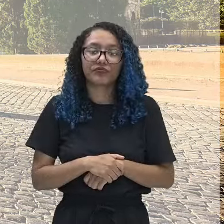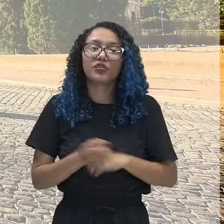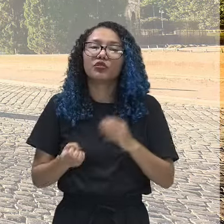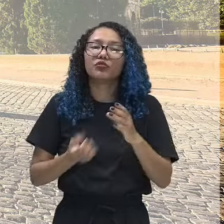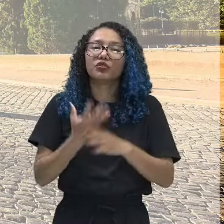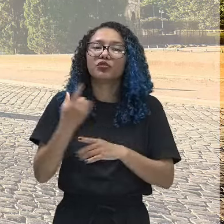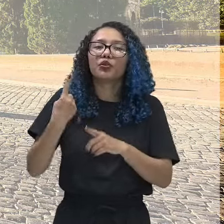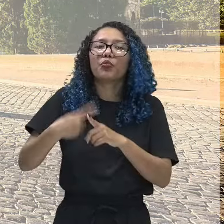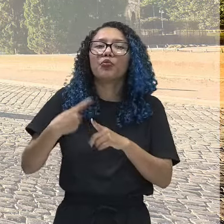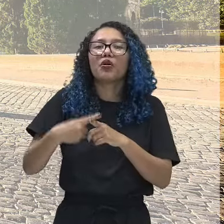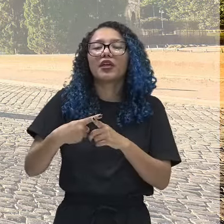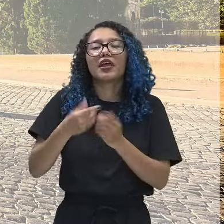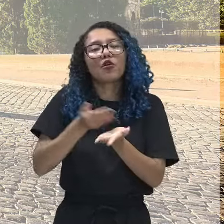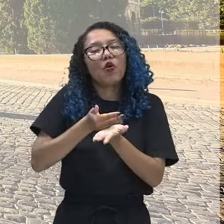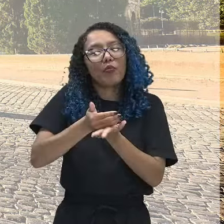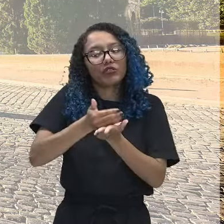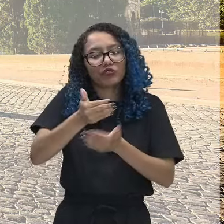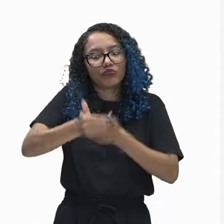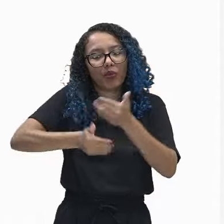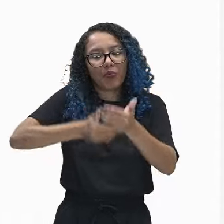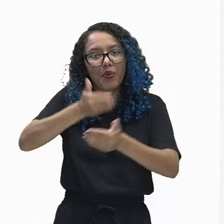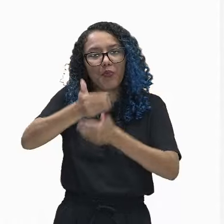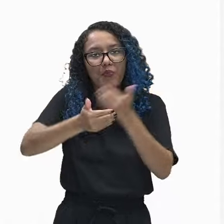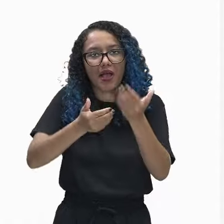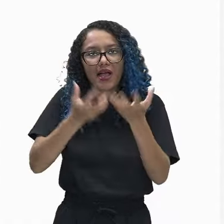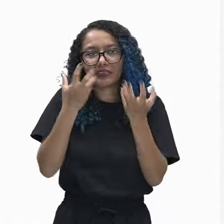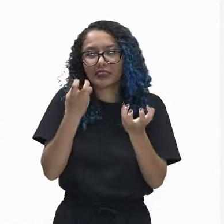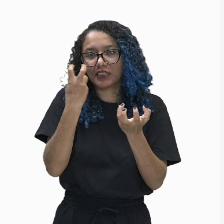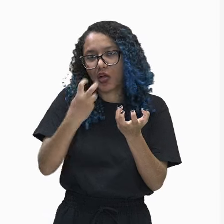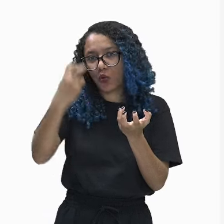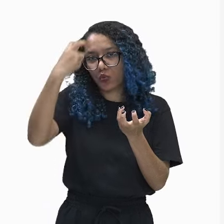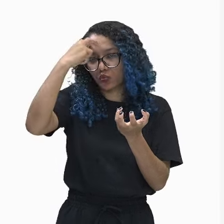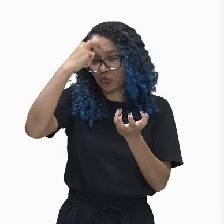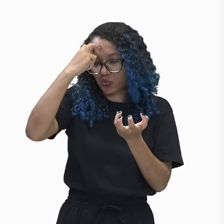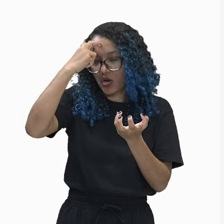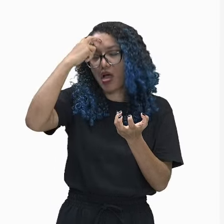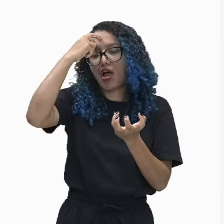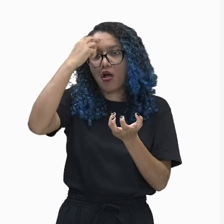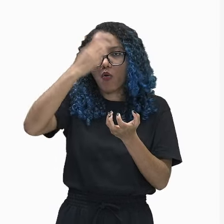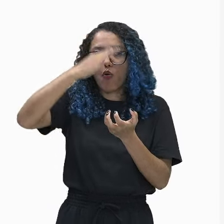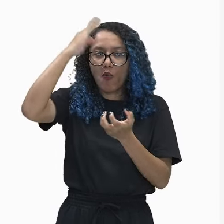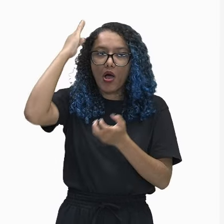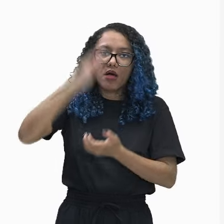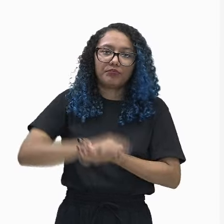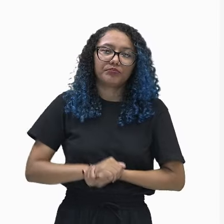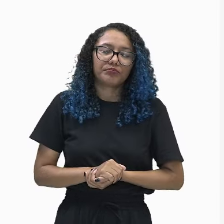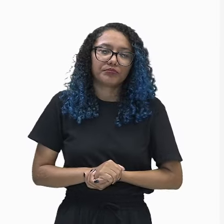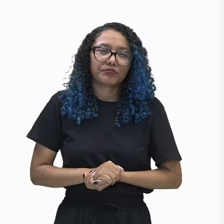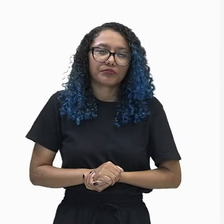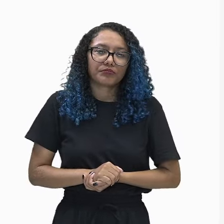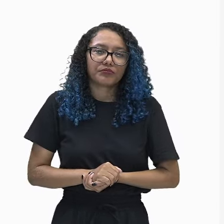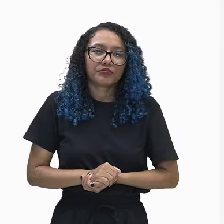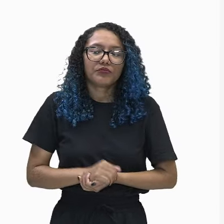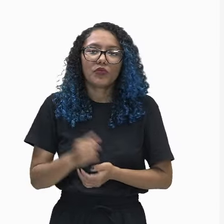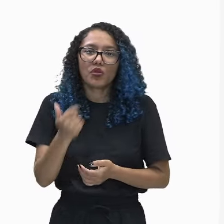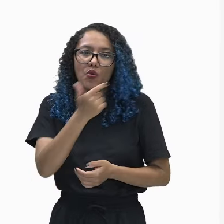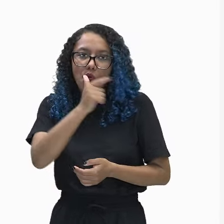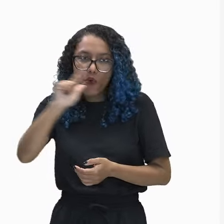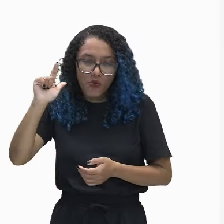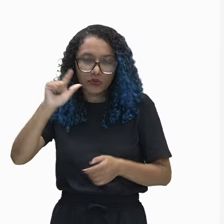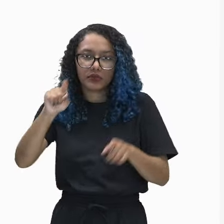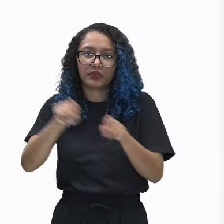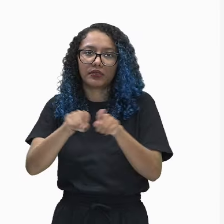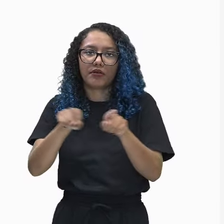de aculturação. Vamos adiante, gente. Próximo ponto para a gente entender a questão da Pax